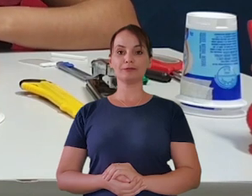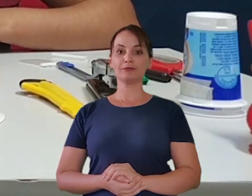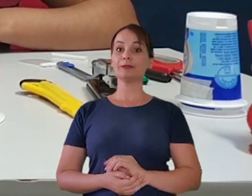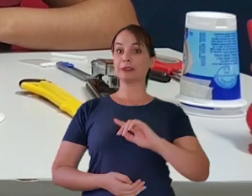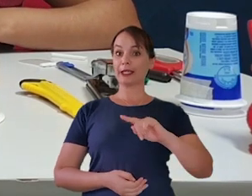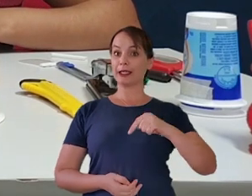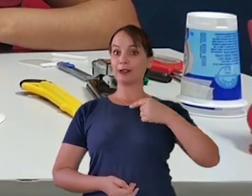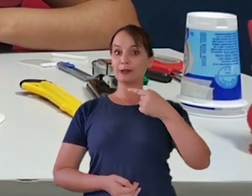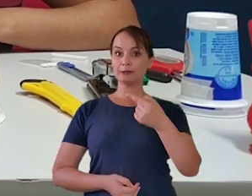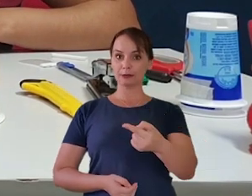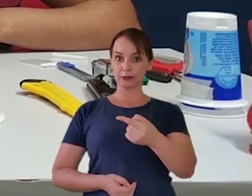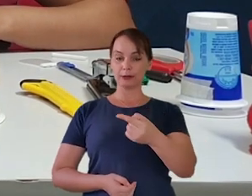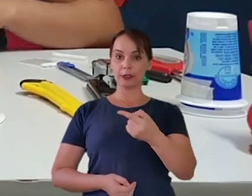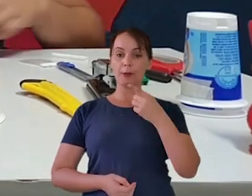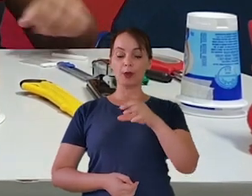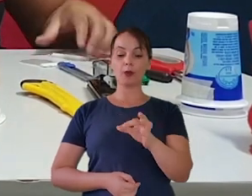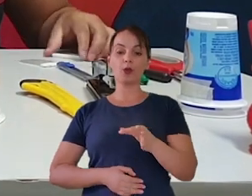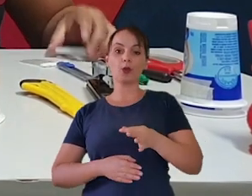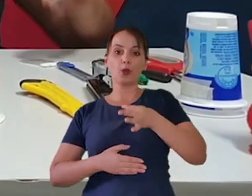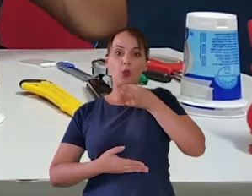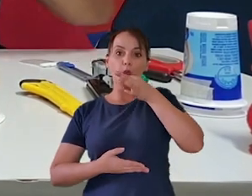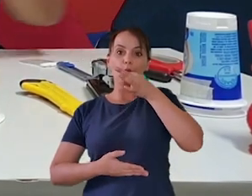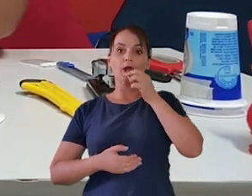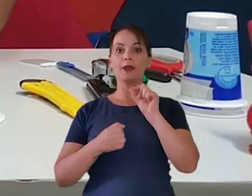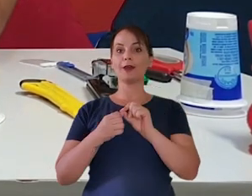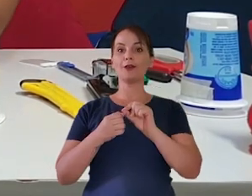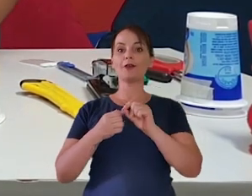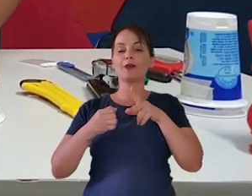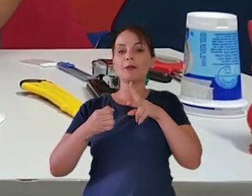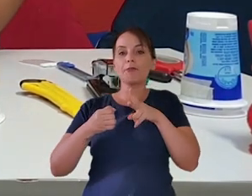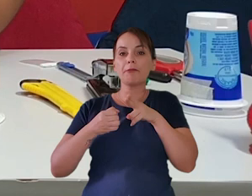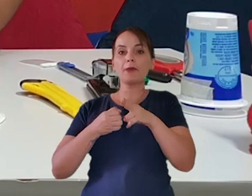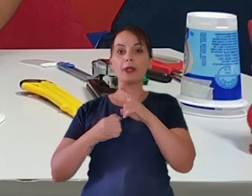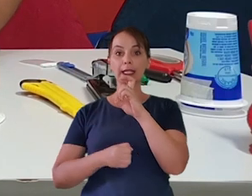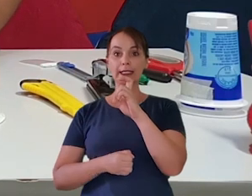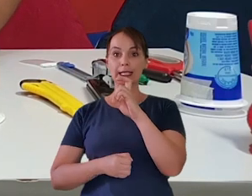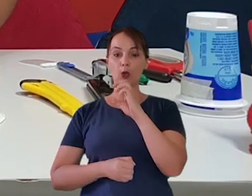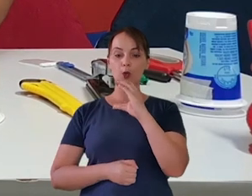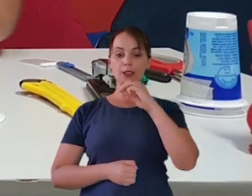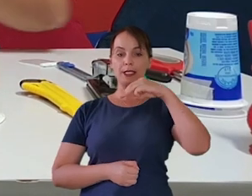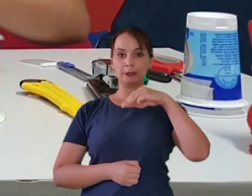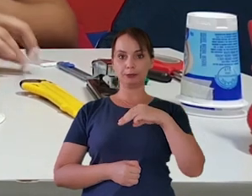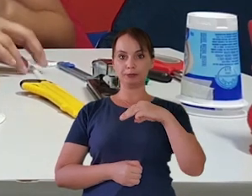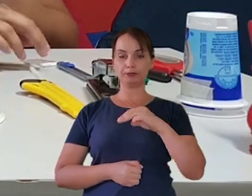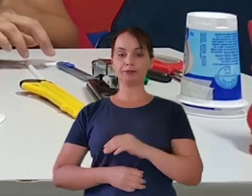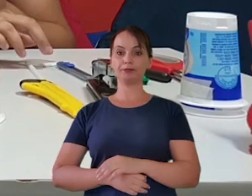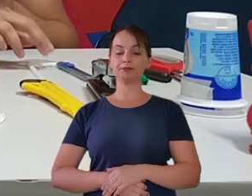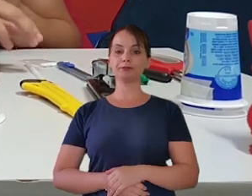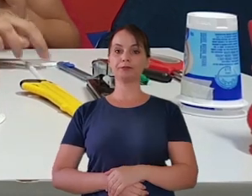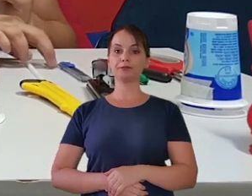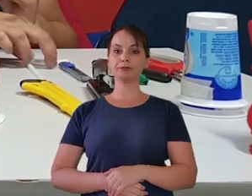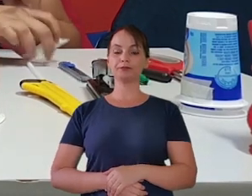Depois, vamos pegar o canudinho e vamos fazer um corte de 5 centímetros. Com